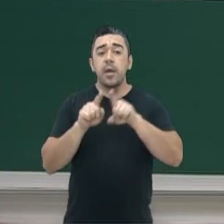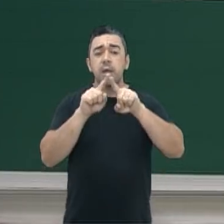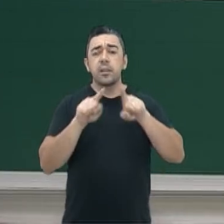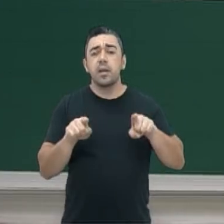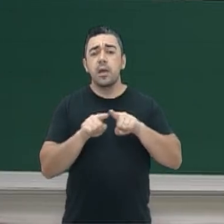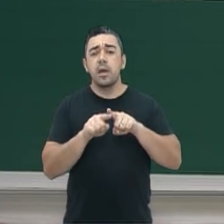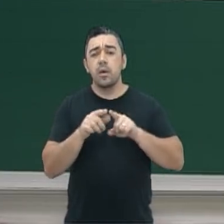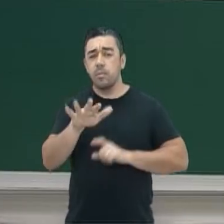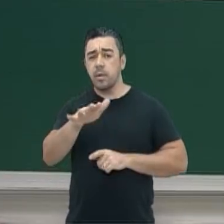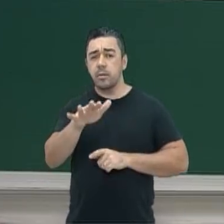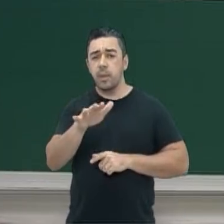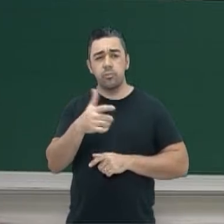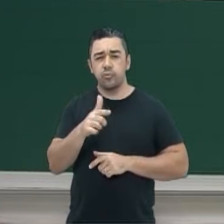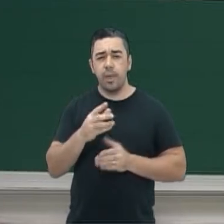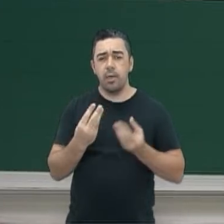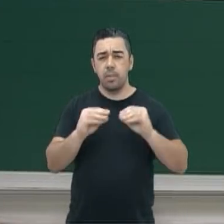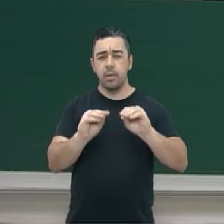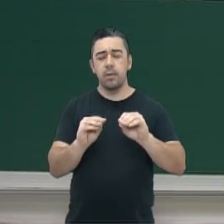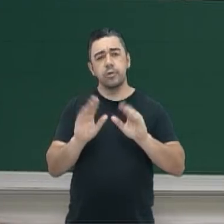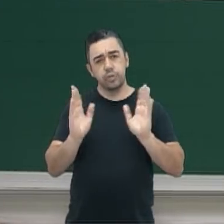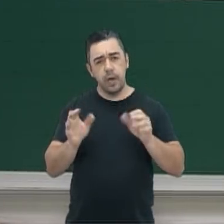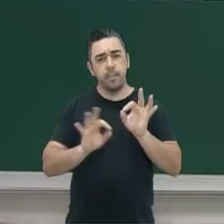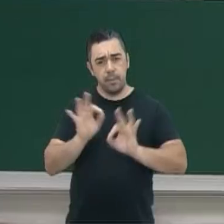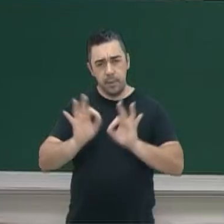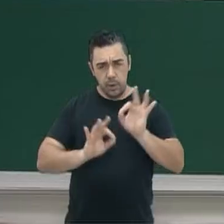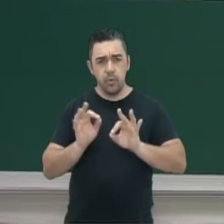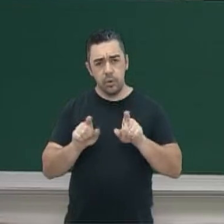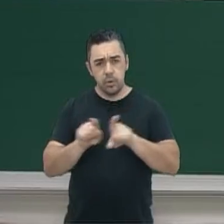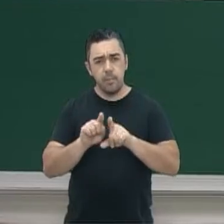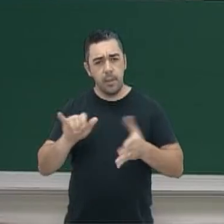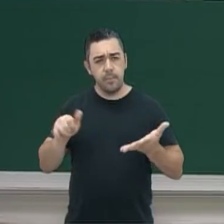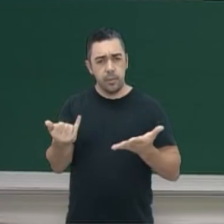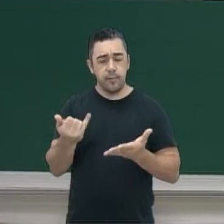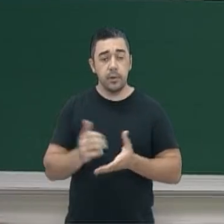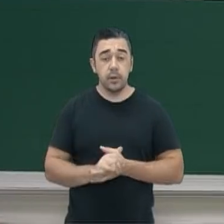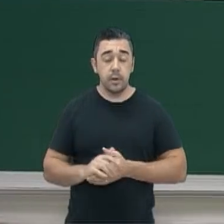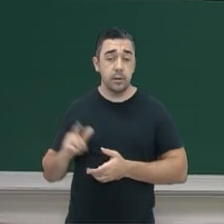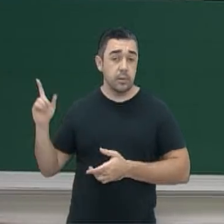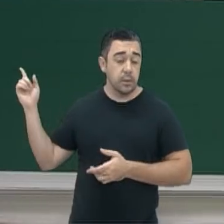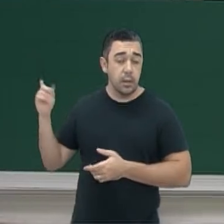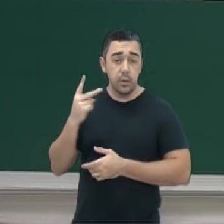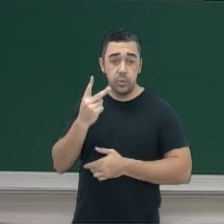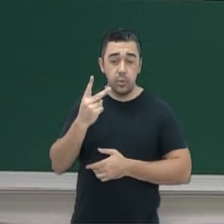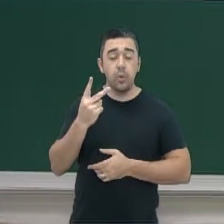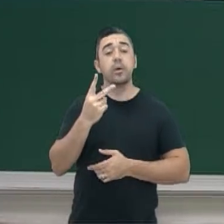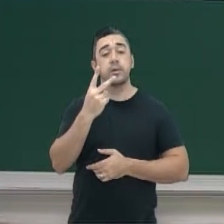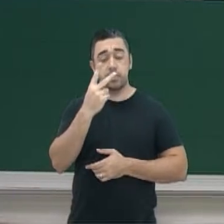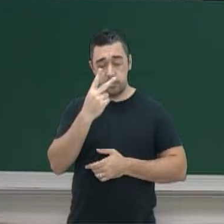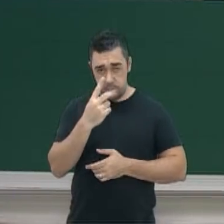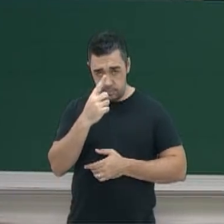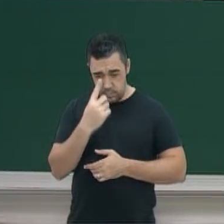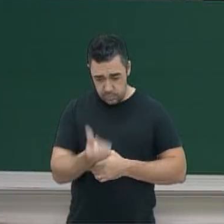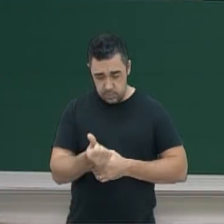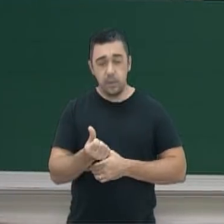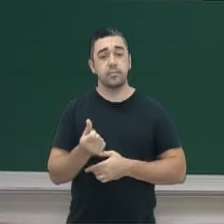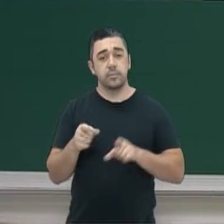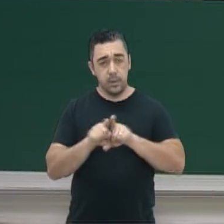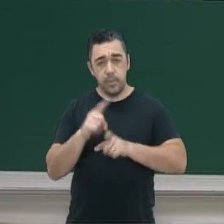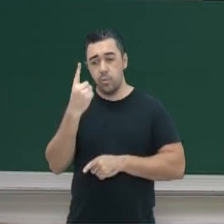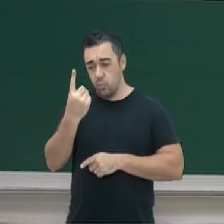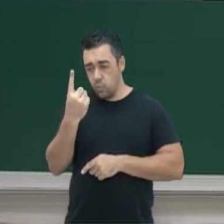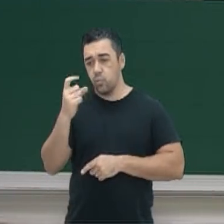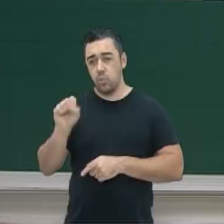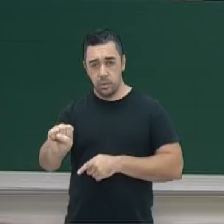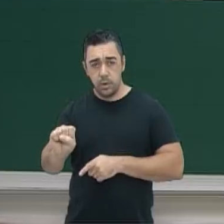que não estava no exercício, mas já que a gente fez a montagem dele aqui, a gente vai aproveitar. Então, 2/16 também, que também vale a